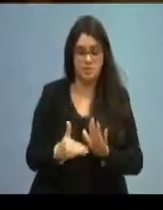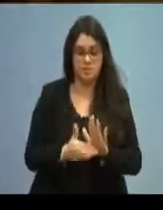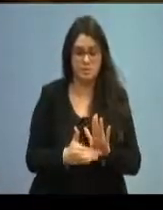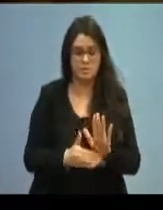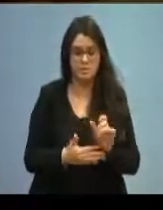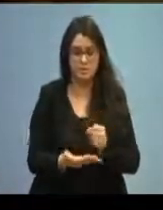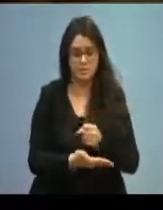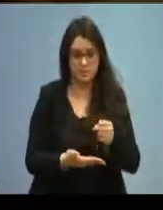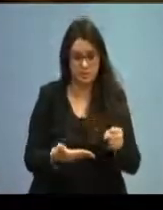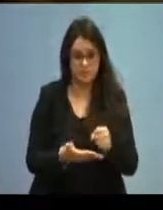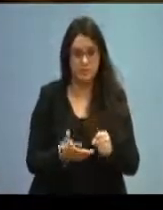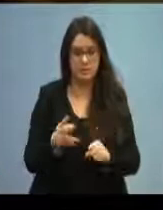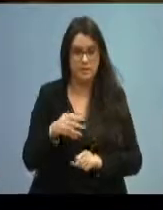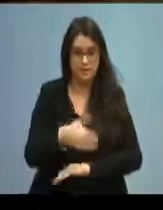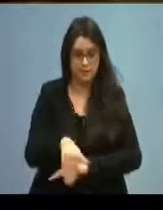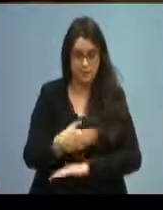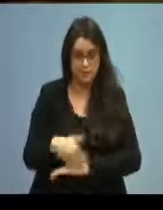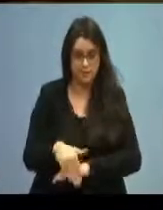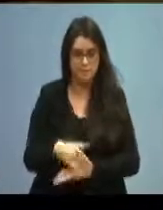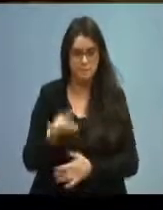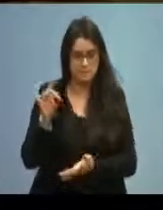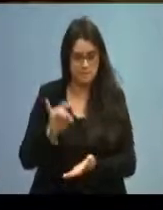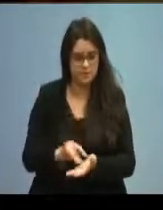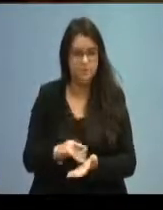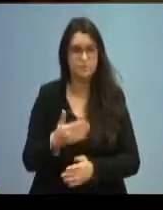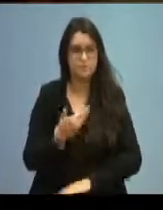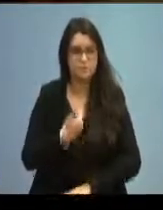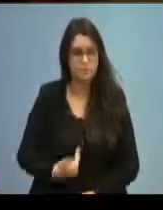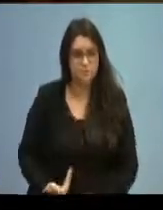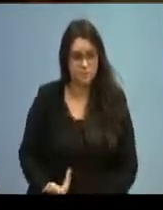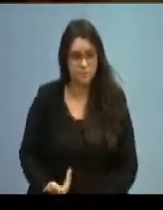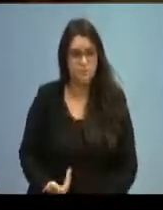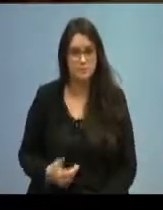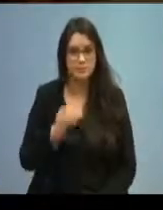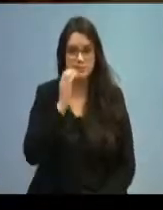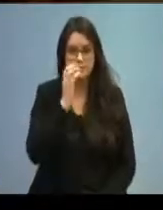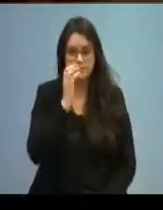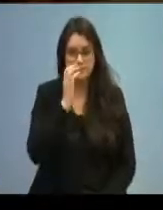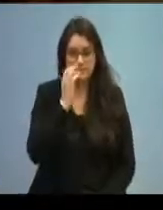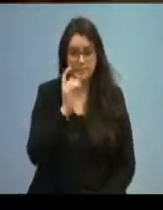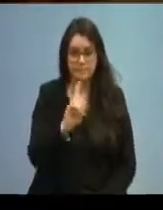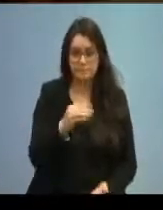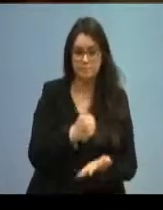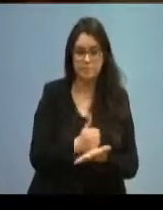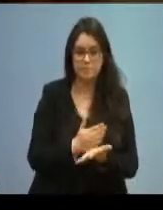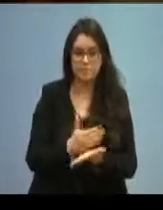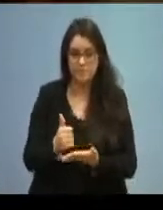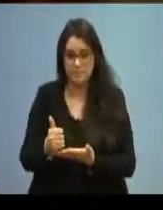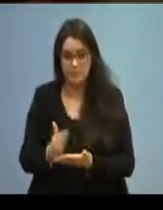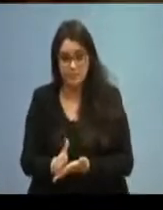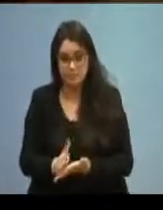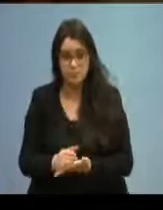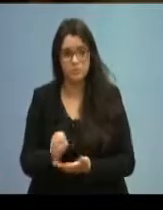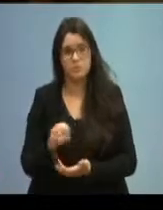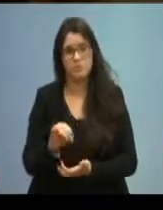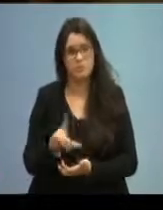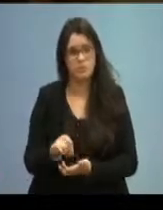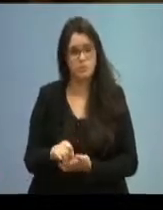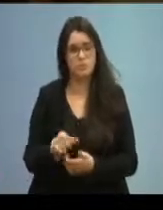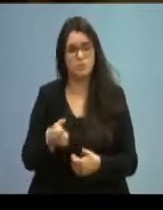via pública seja realmente uma via pública, né? Não seja um parcelamento do solo com limites do ponto de